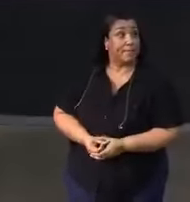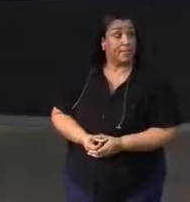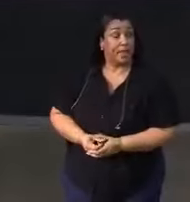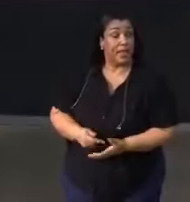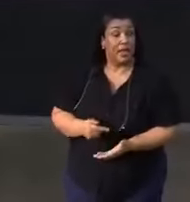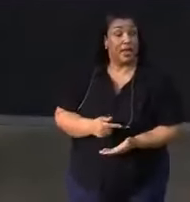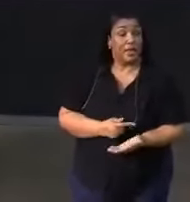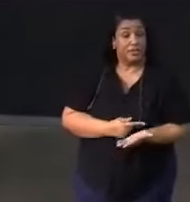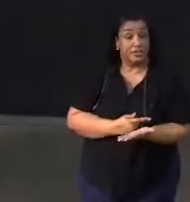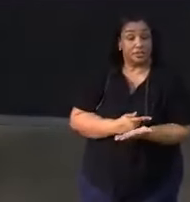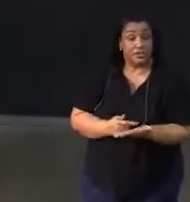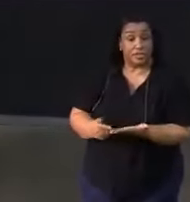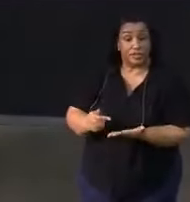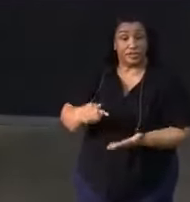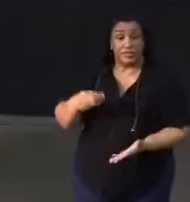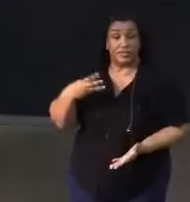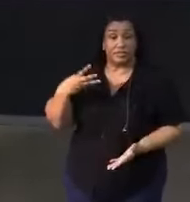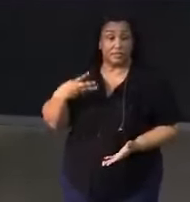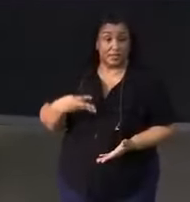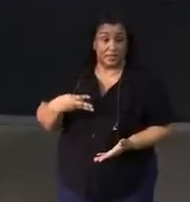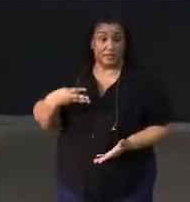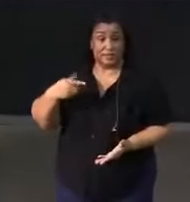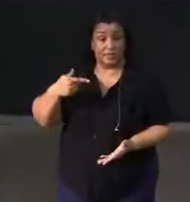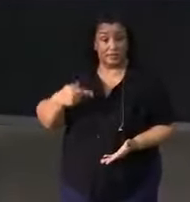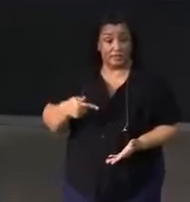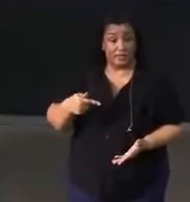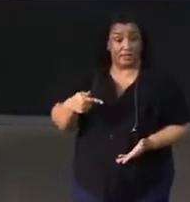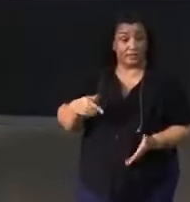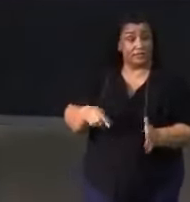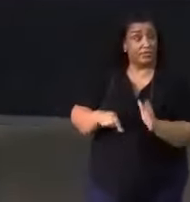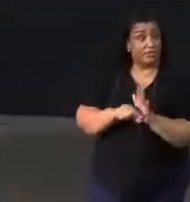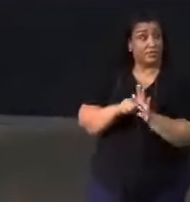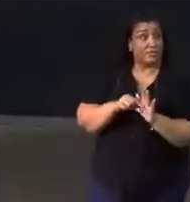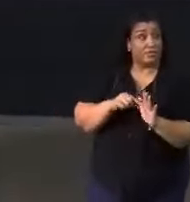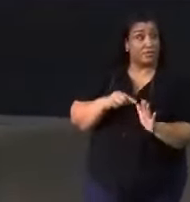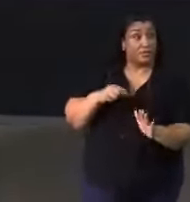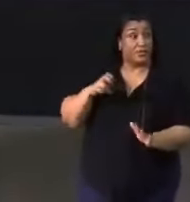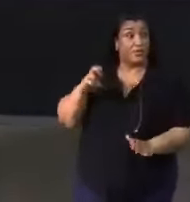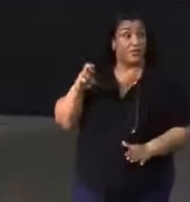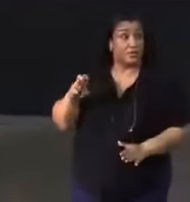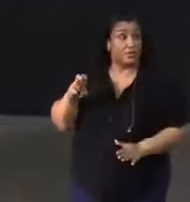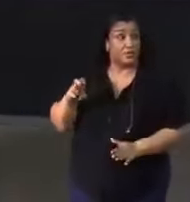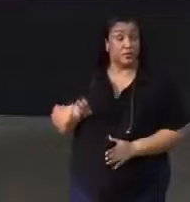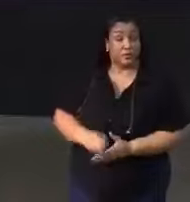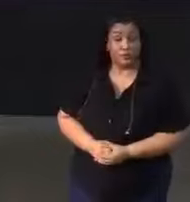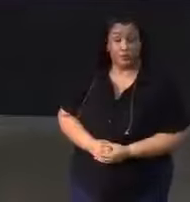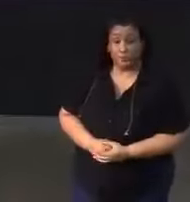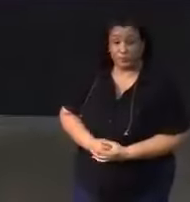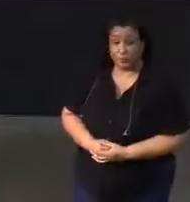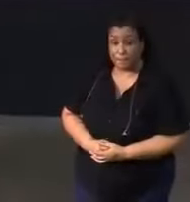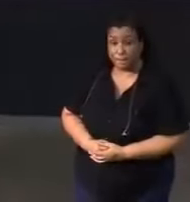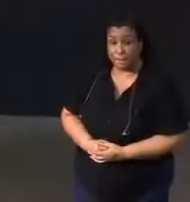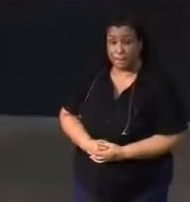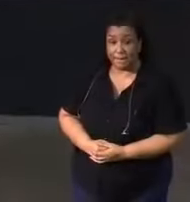Gênesis 37, 5 e 1 de Samuel 16, 13.